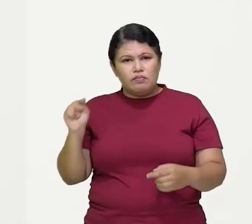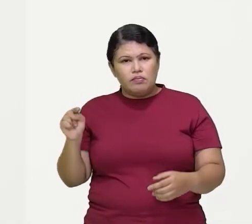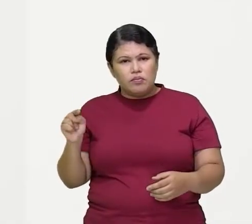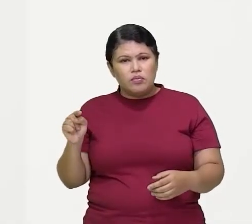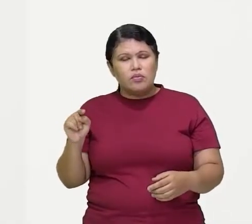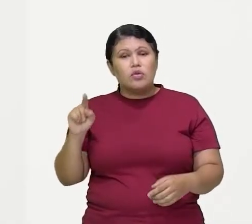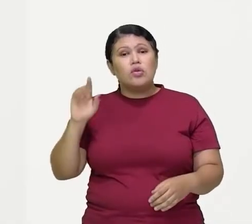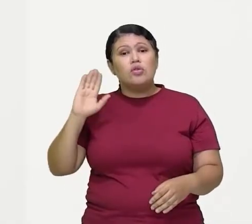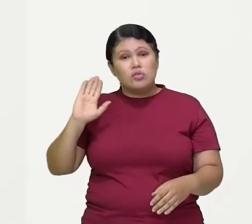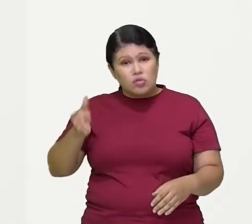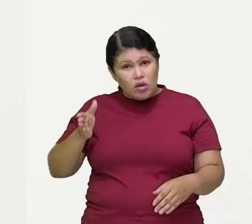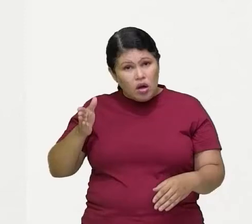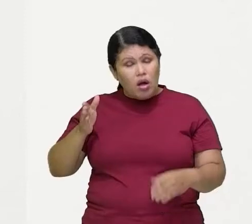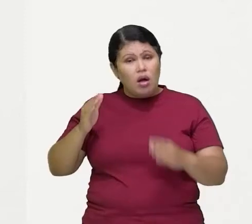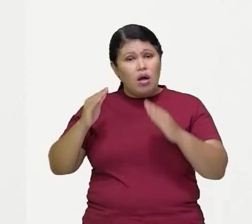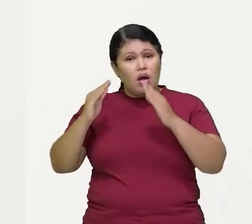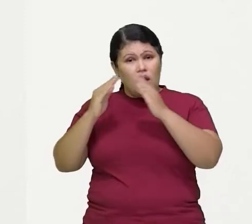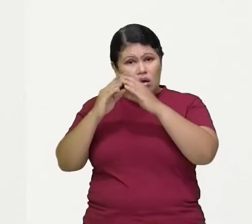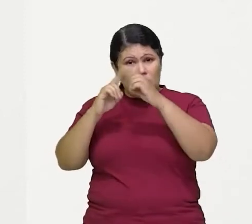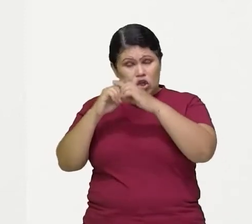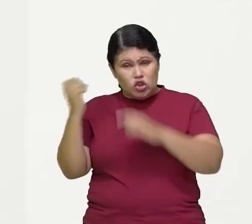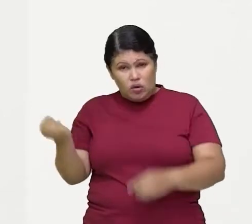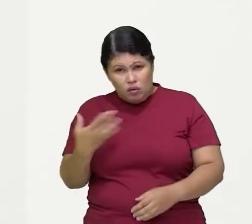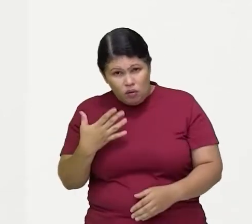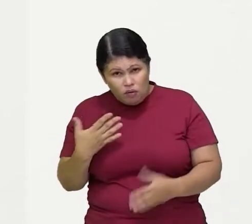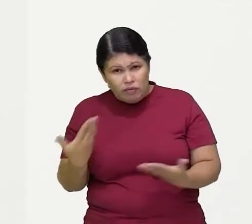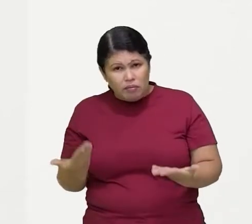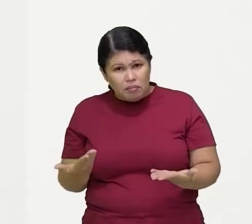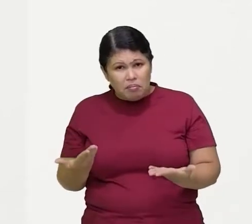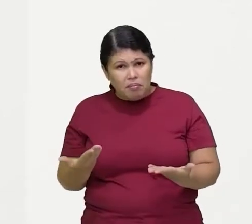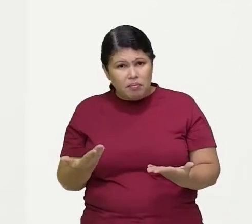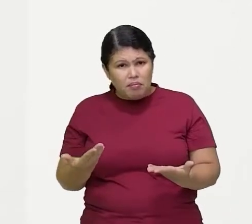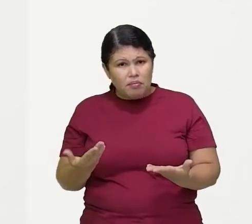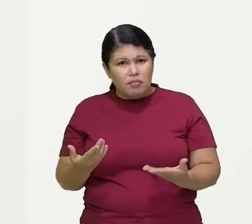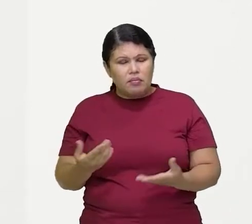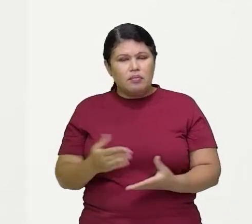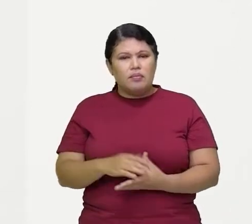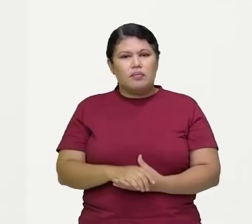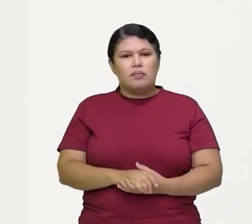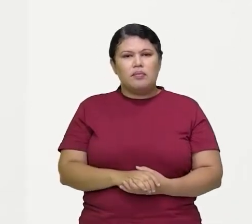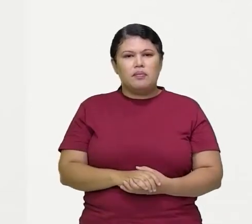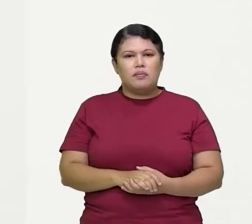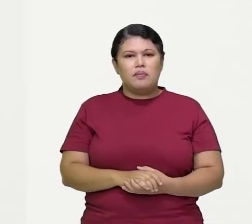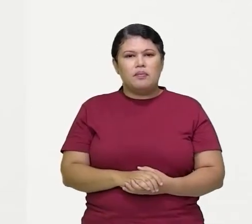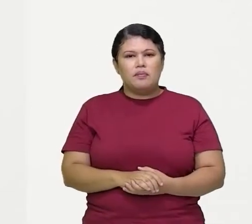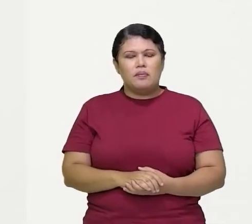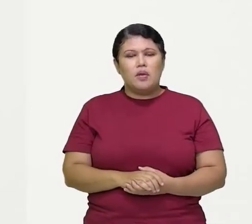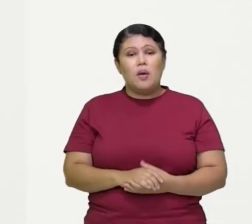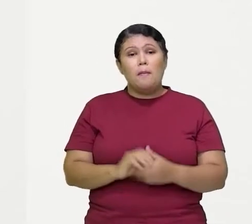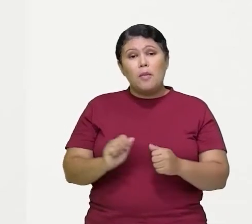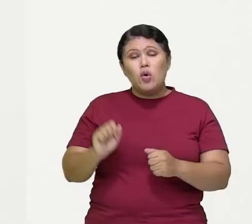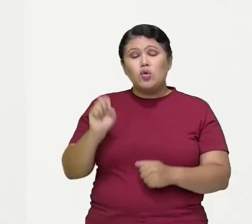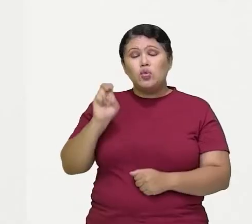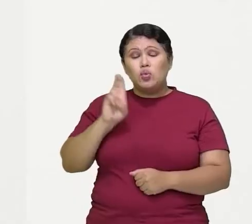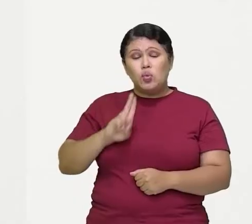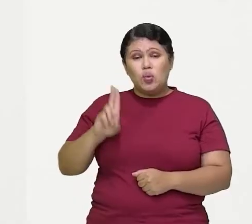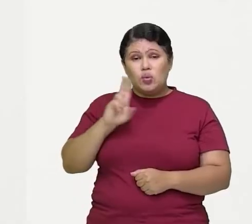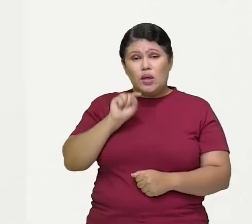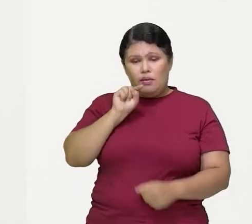já haverá igreja nova? Essa de Queiroz. para indicar uma